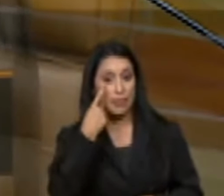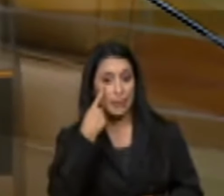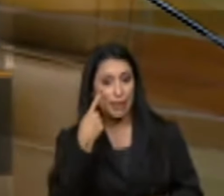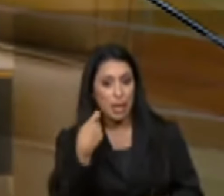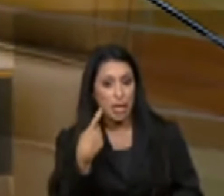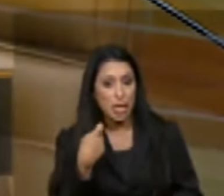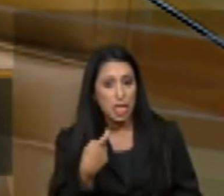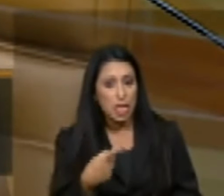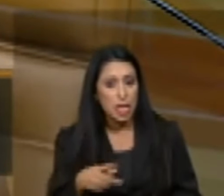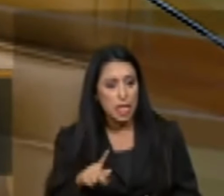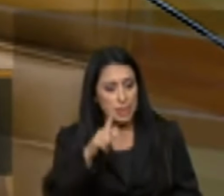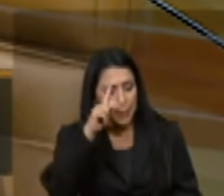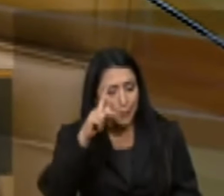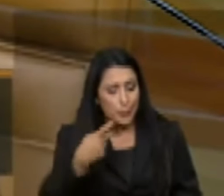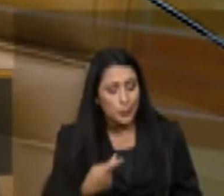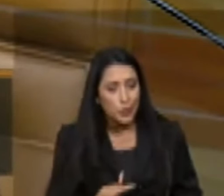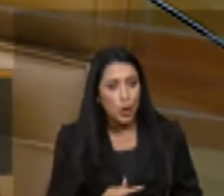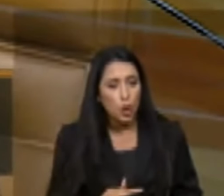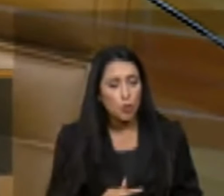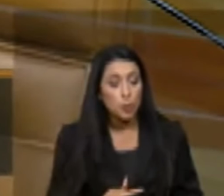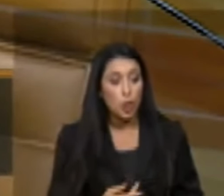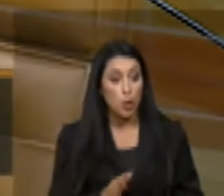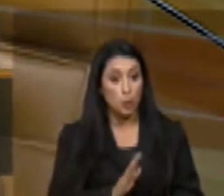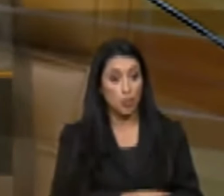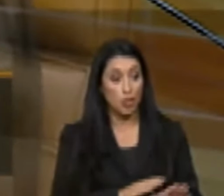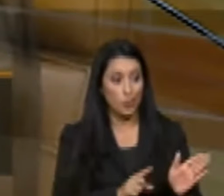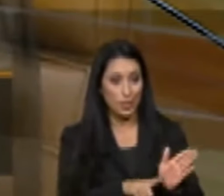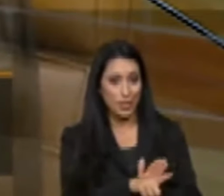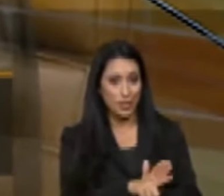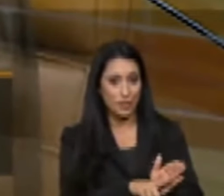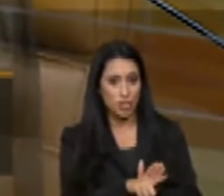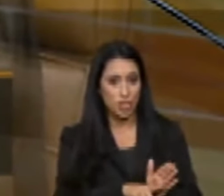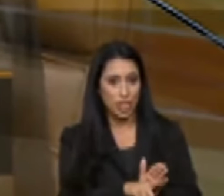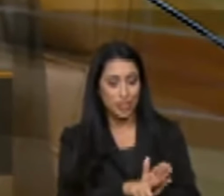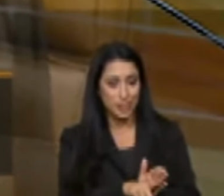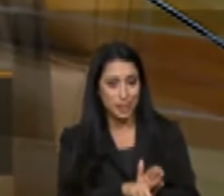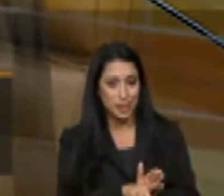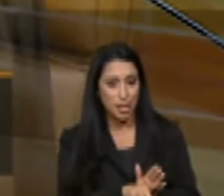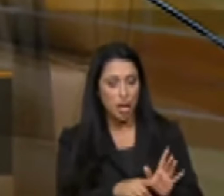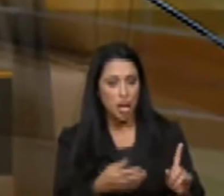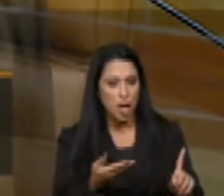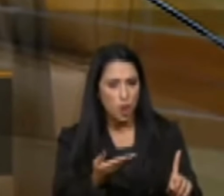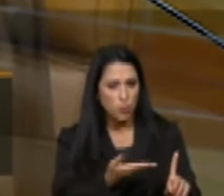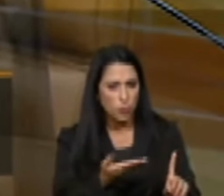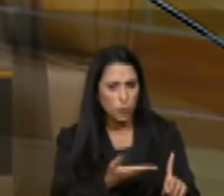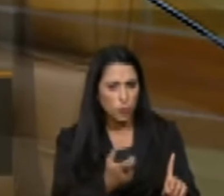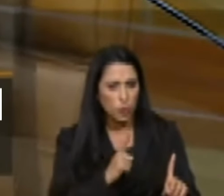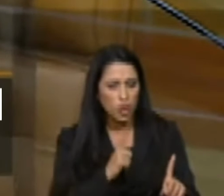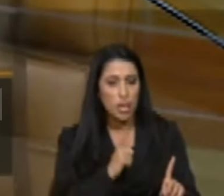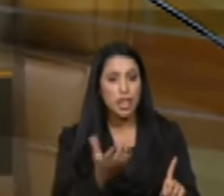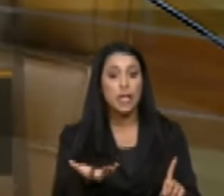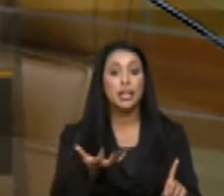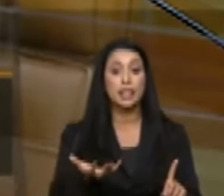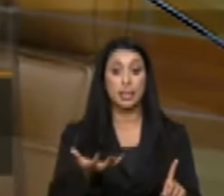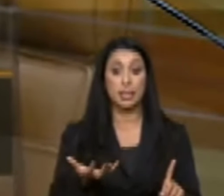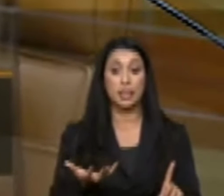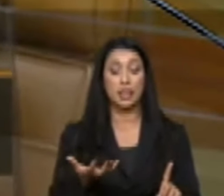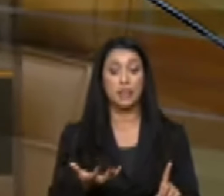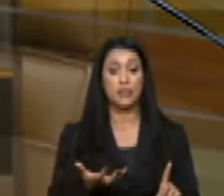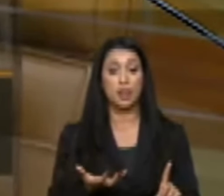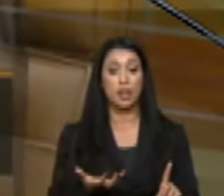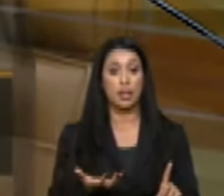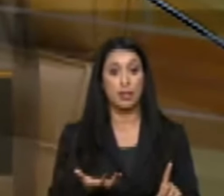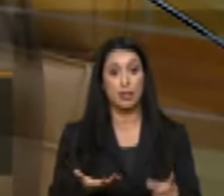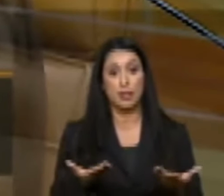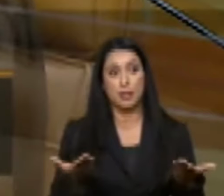Filho, José Isaac Pérez, José Cury Júnior, Ivan Irubel, Marco Aurélio Raimundo e Luiz André Tissotti. O ministro,